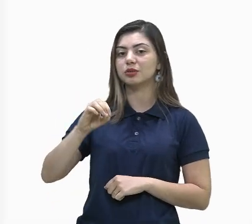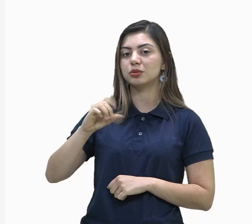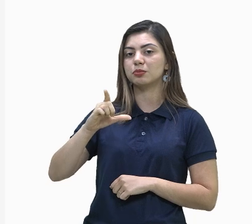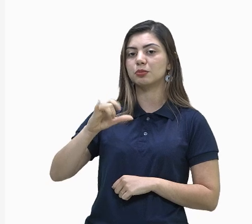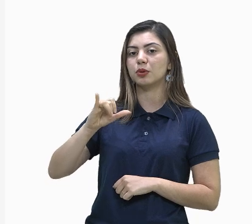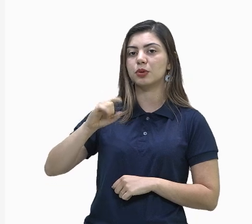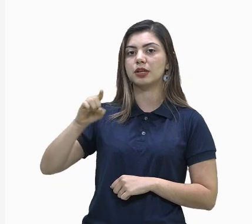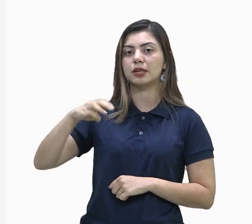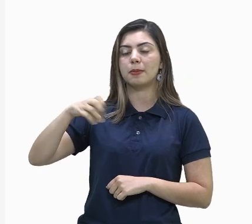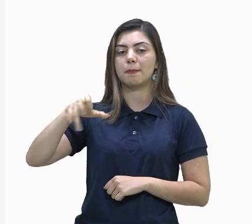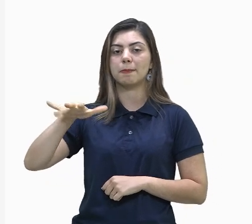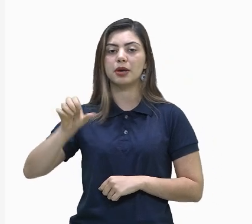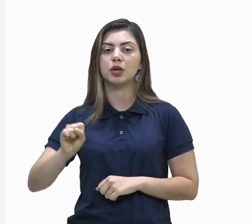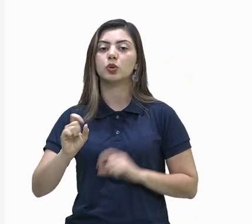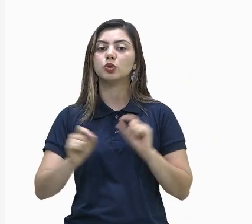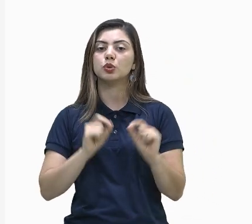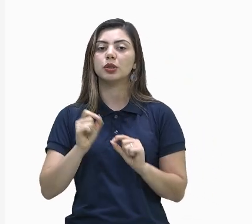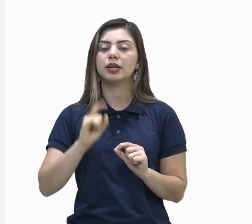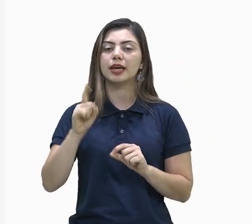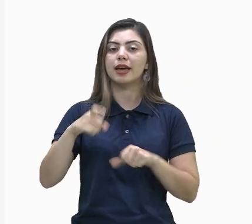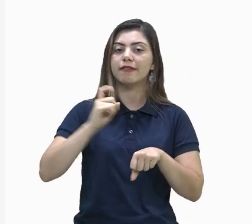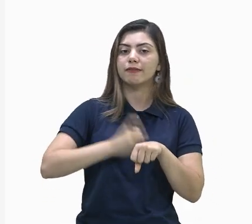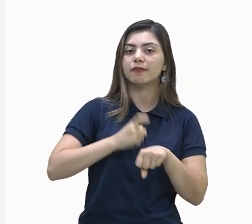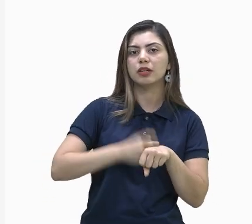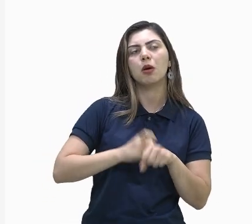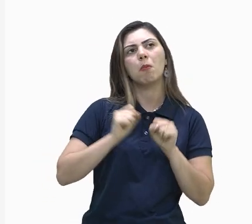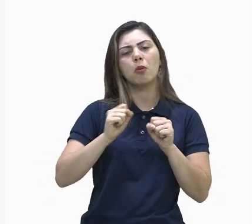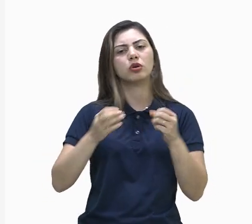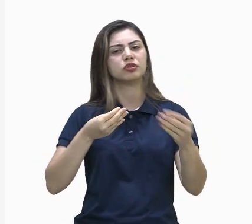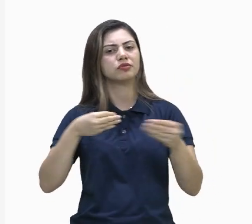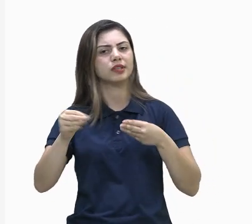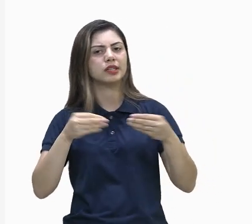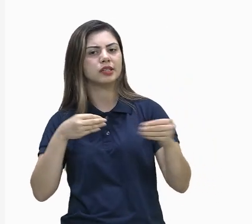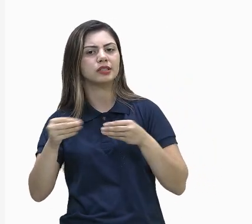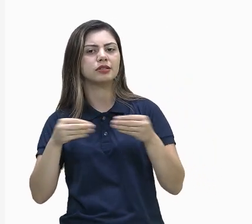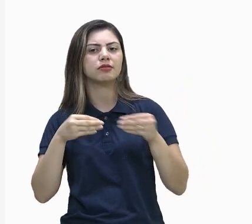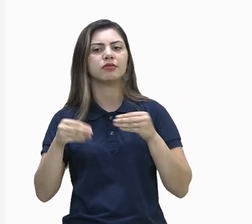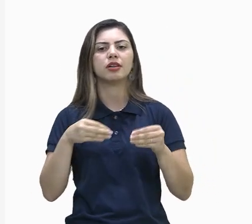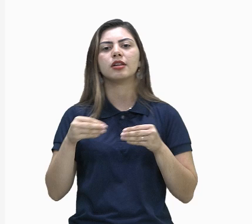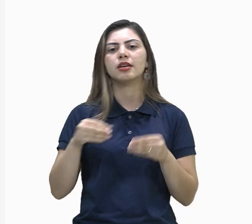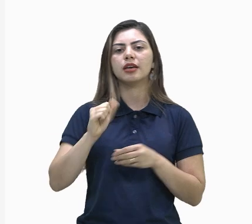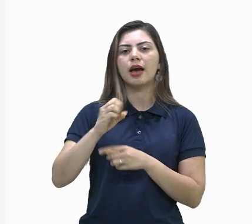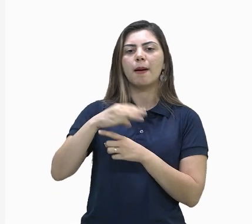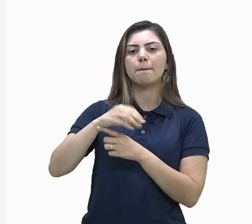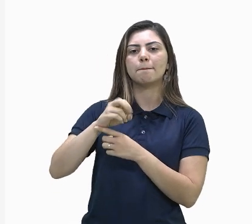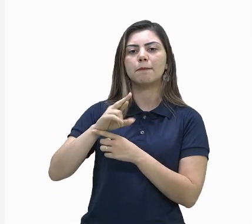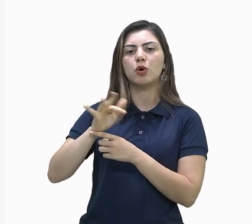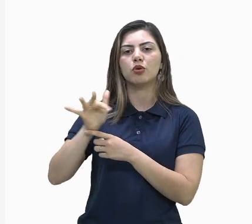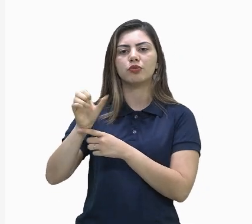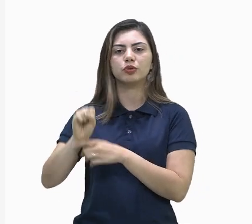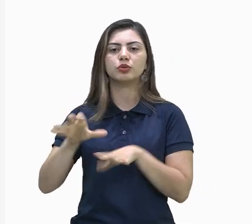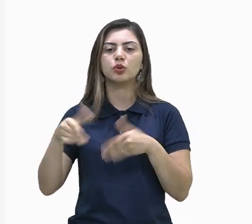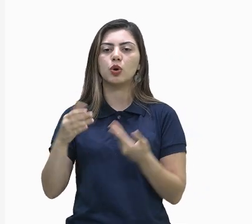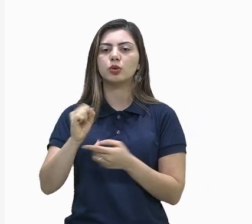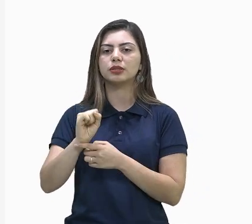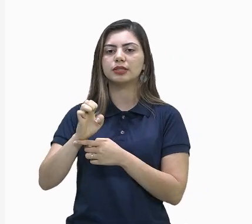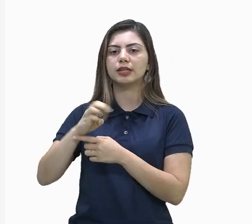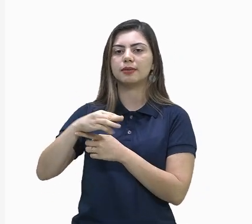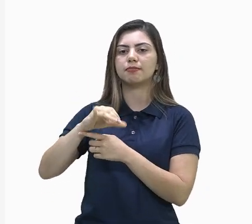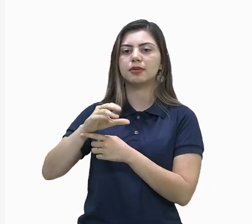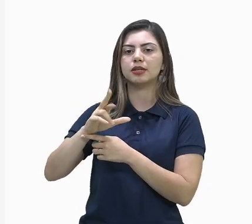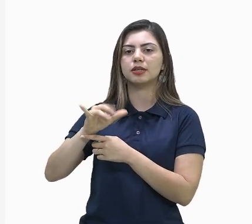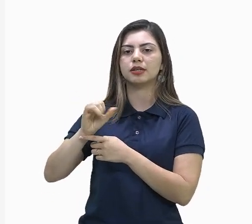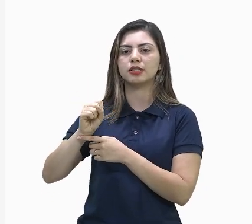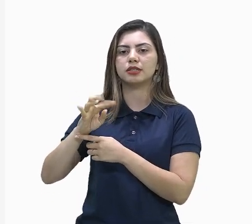Os polímeros, eles são rígidos, flexíveis, amorfos, semicristalinos, transparentes